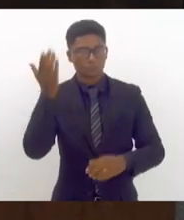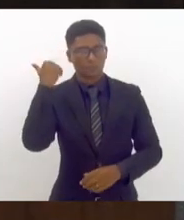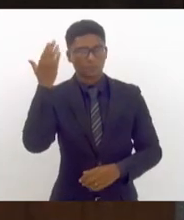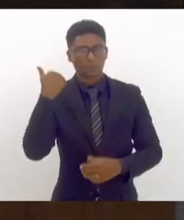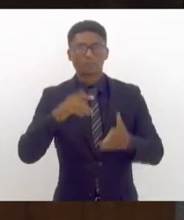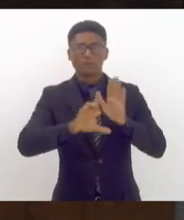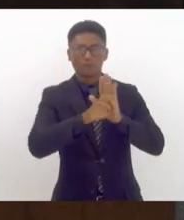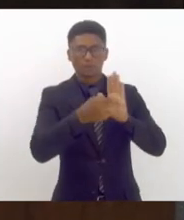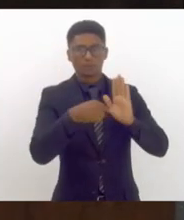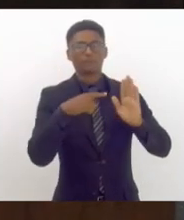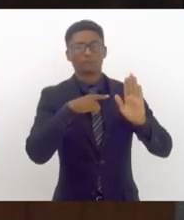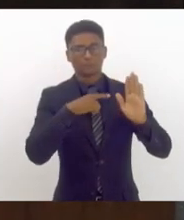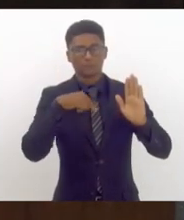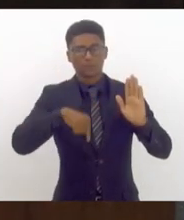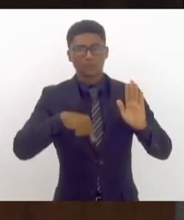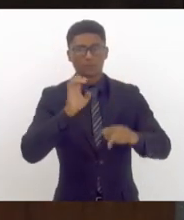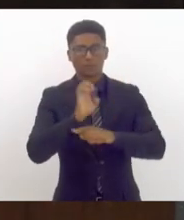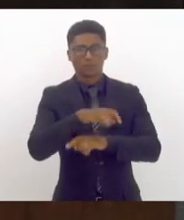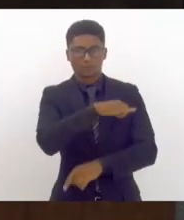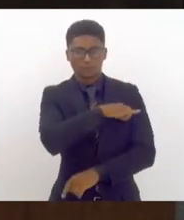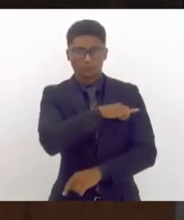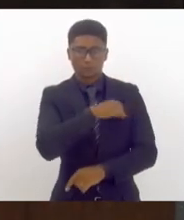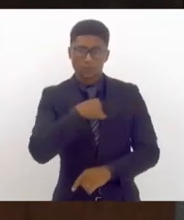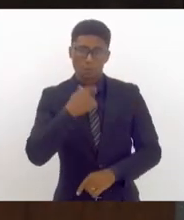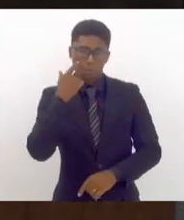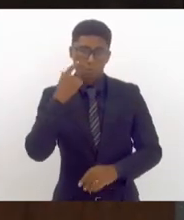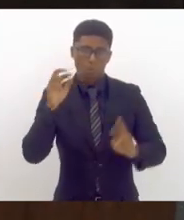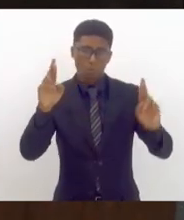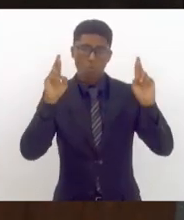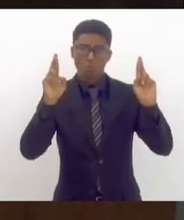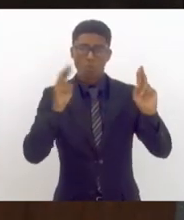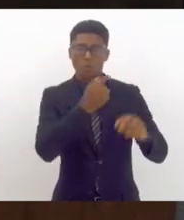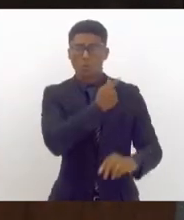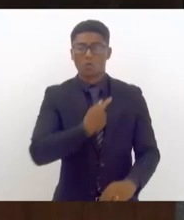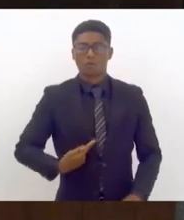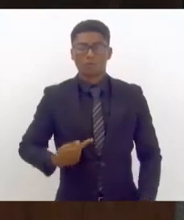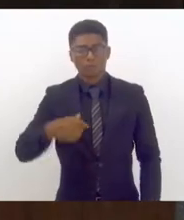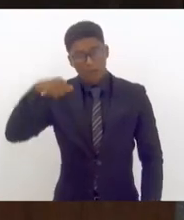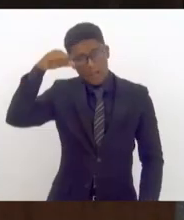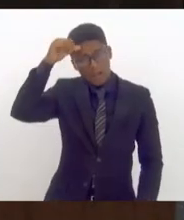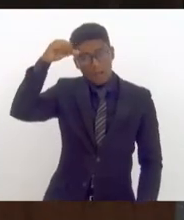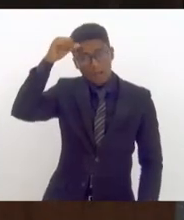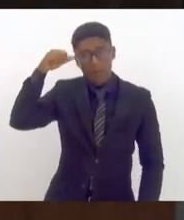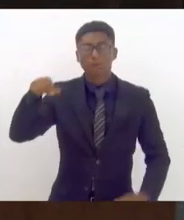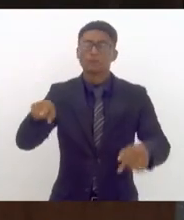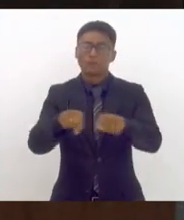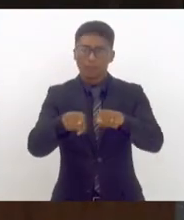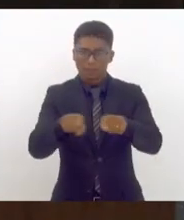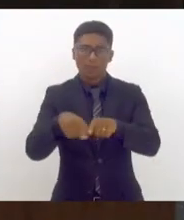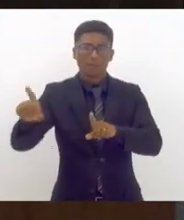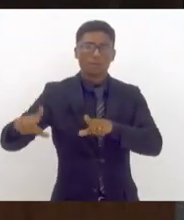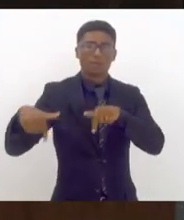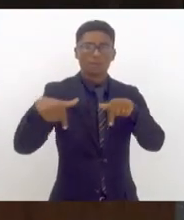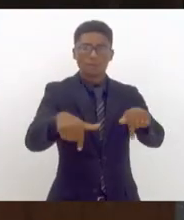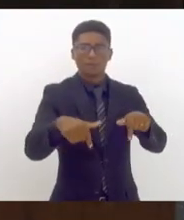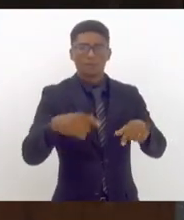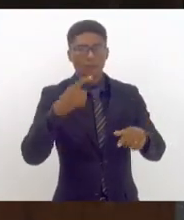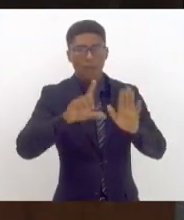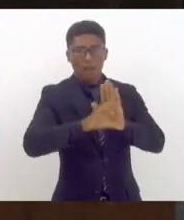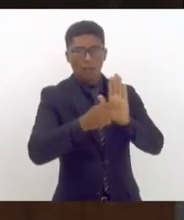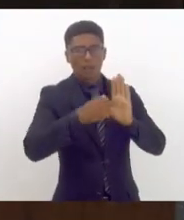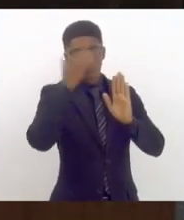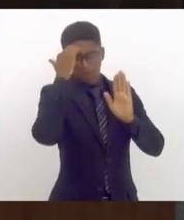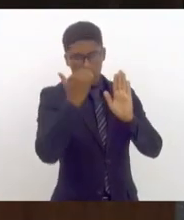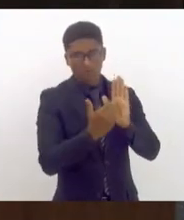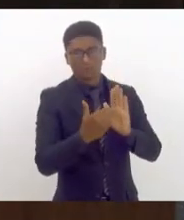lei aprovada no âmbito do Estado do Rio de Janeiro e eu espero que o governador Cláudio Castro também possa operar e executar essa lei,